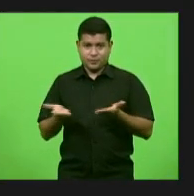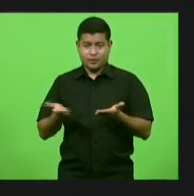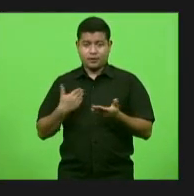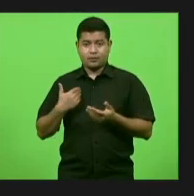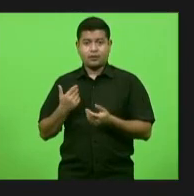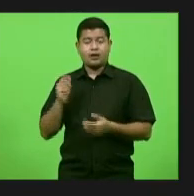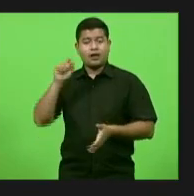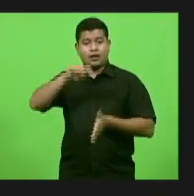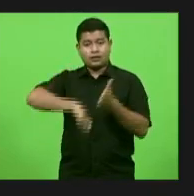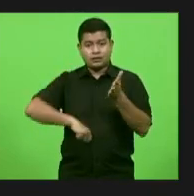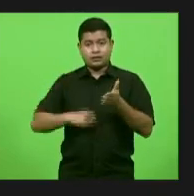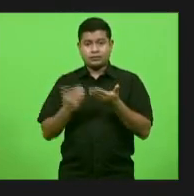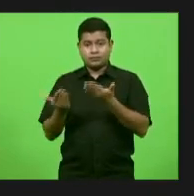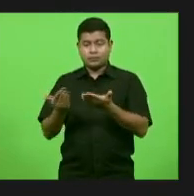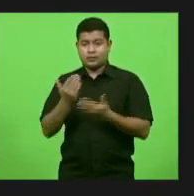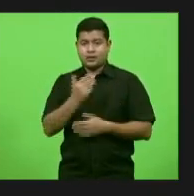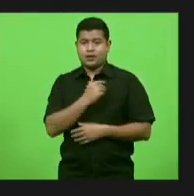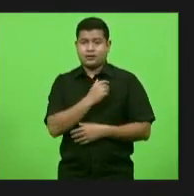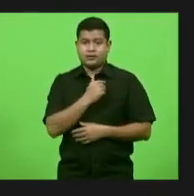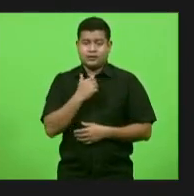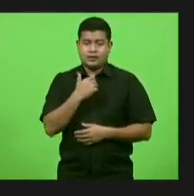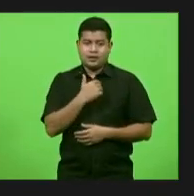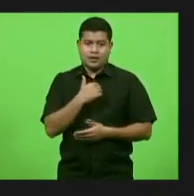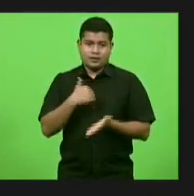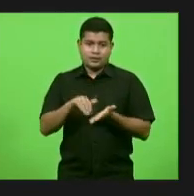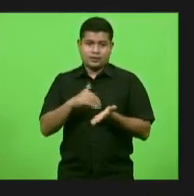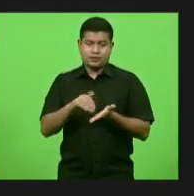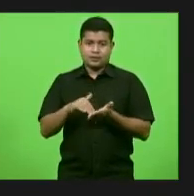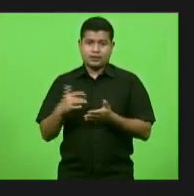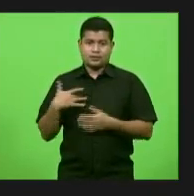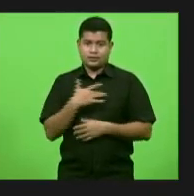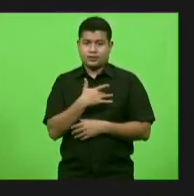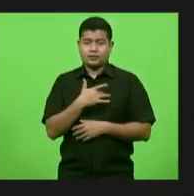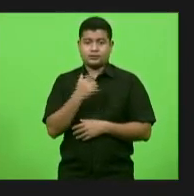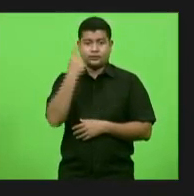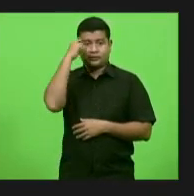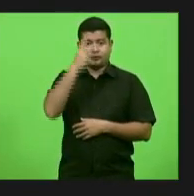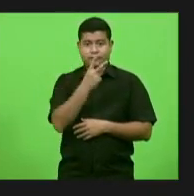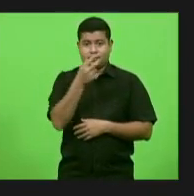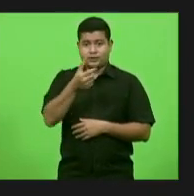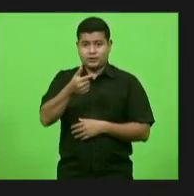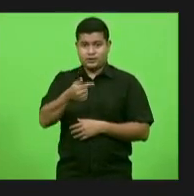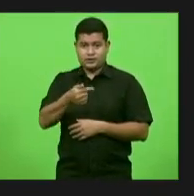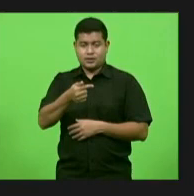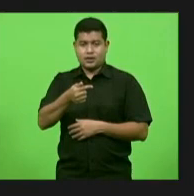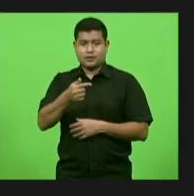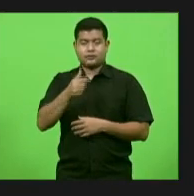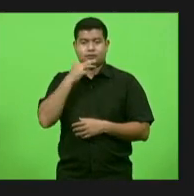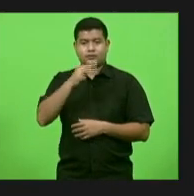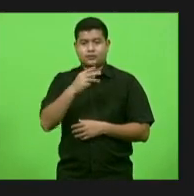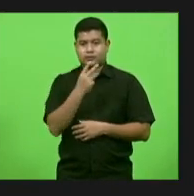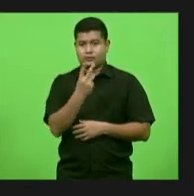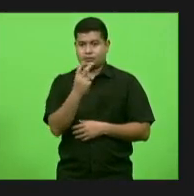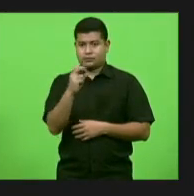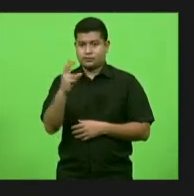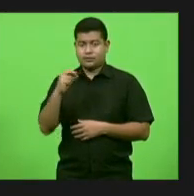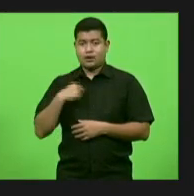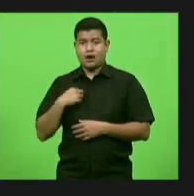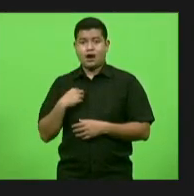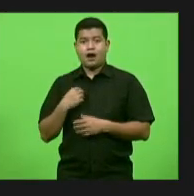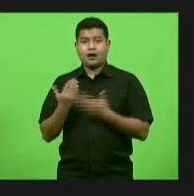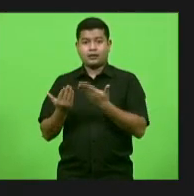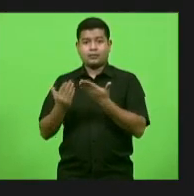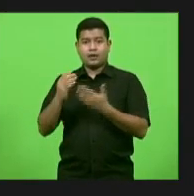Secretaria de Estado da Saúde em 27 de 3 de 2020. A ordem de fornecimento número 343/2020